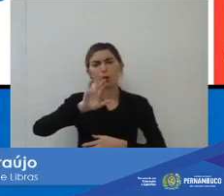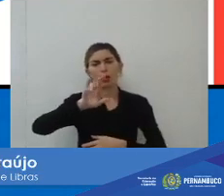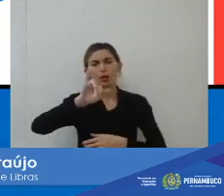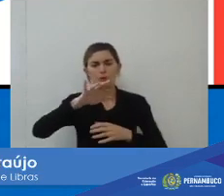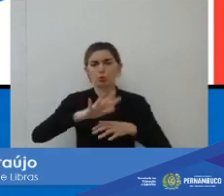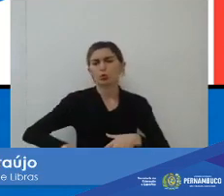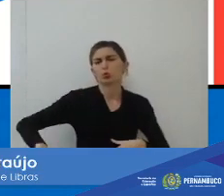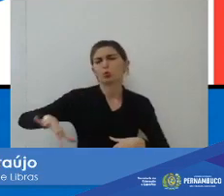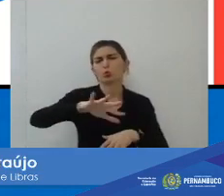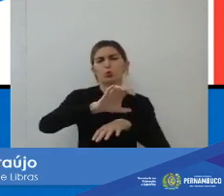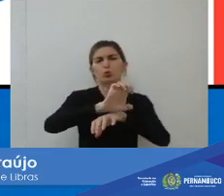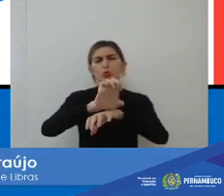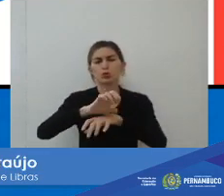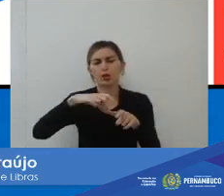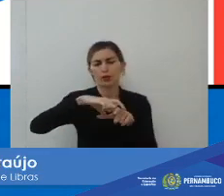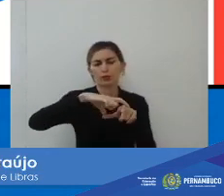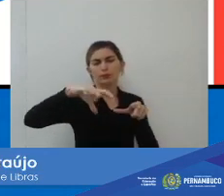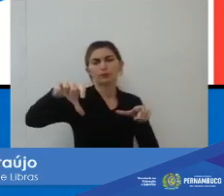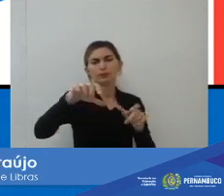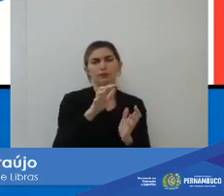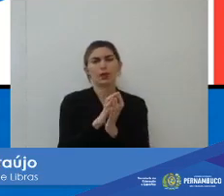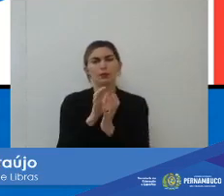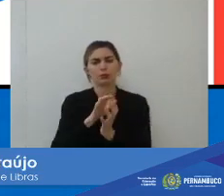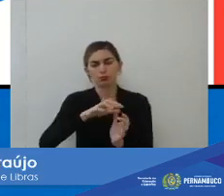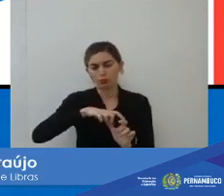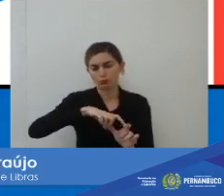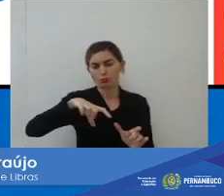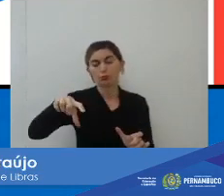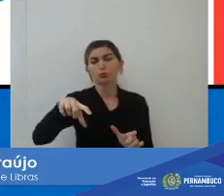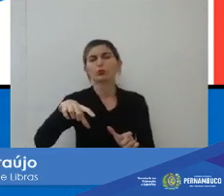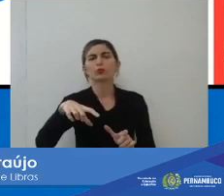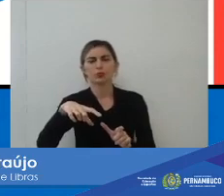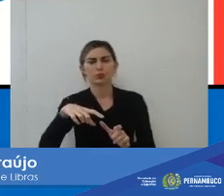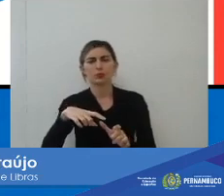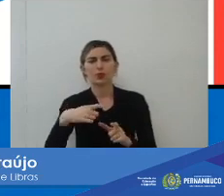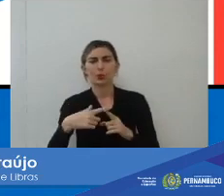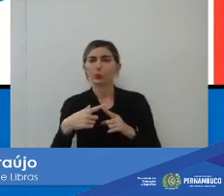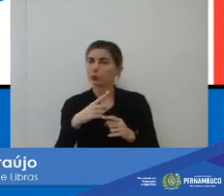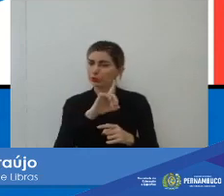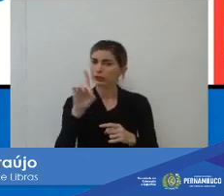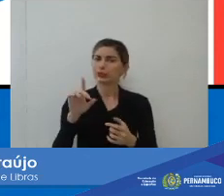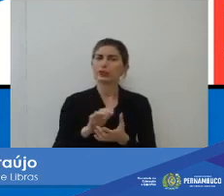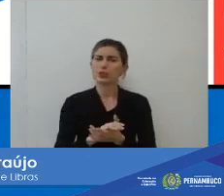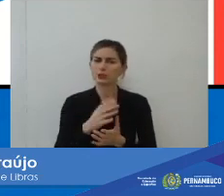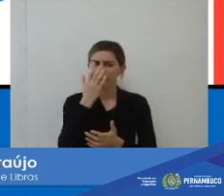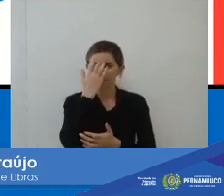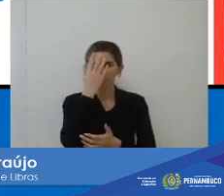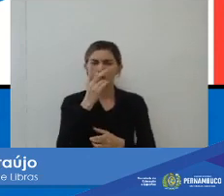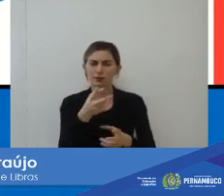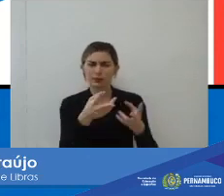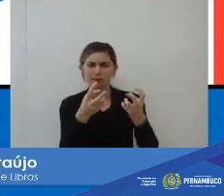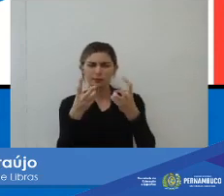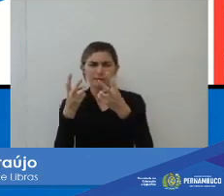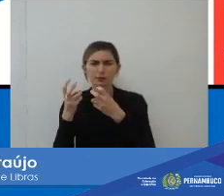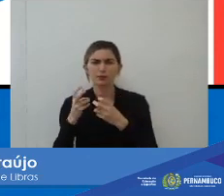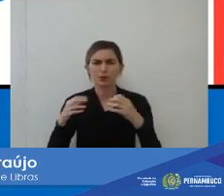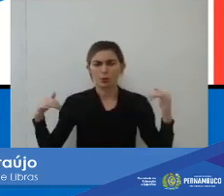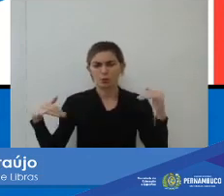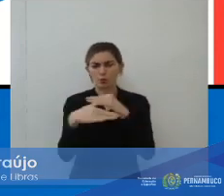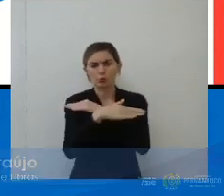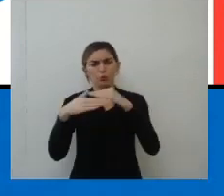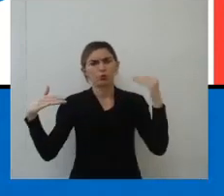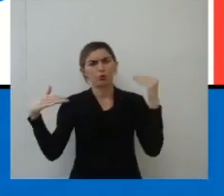todo o estado de Pernambuco. Como é que eu sei disso? Durante o dia, é muito fácil você observar nas